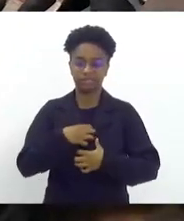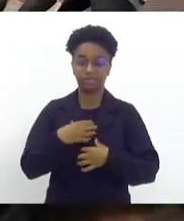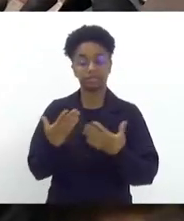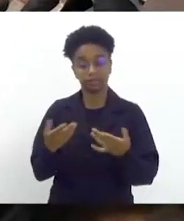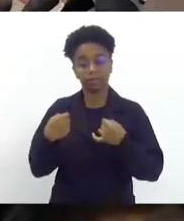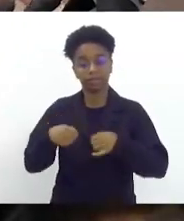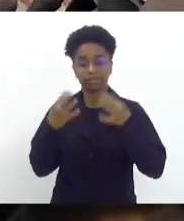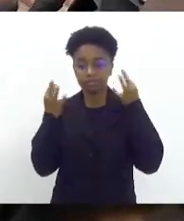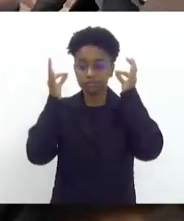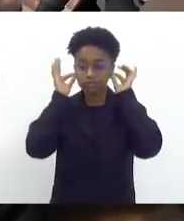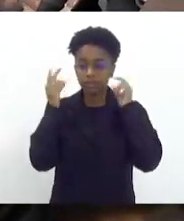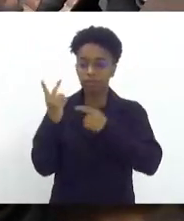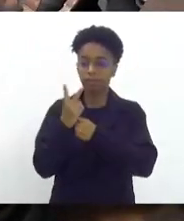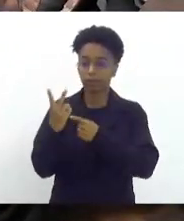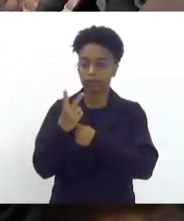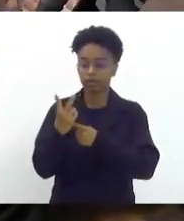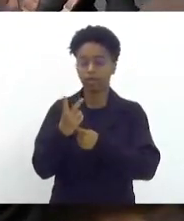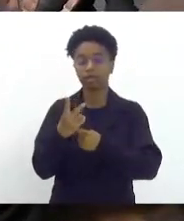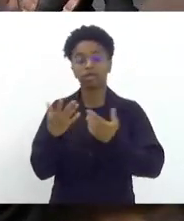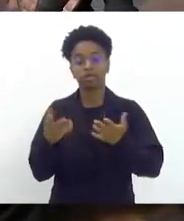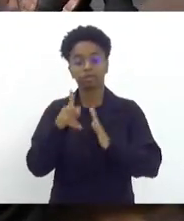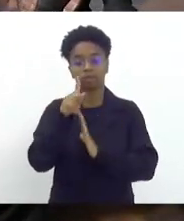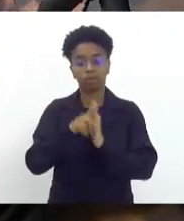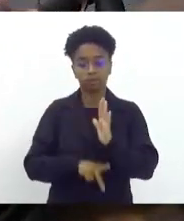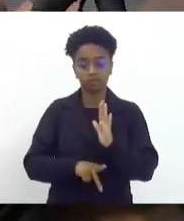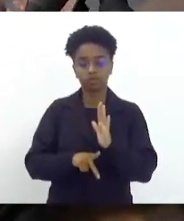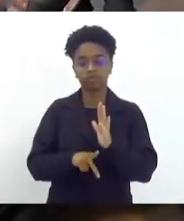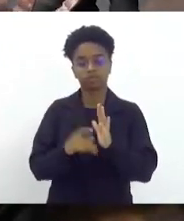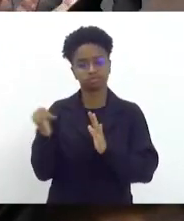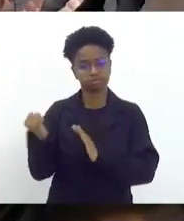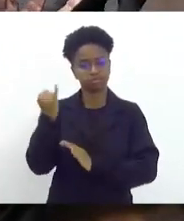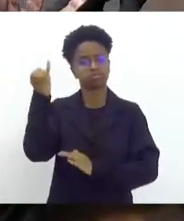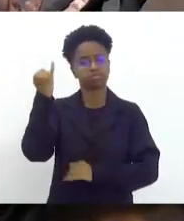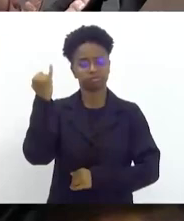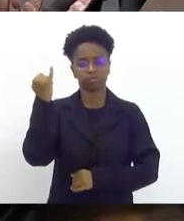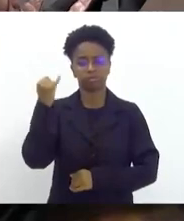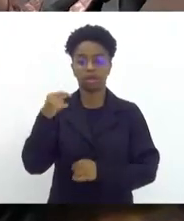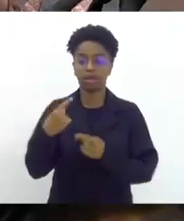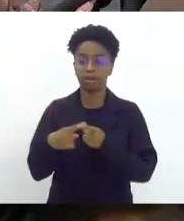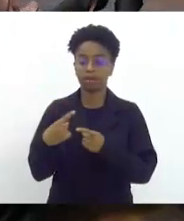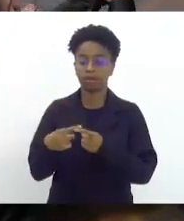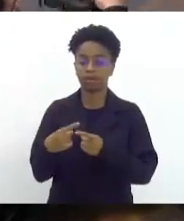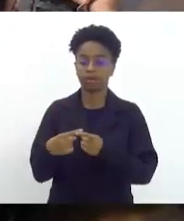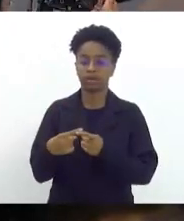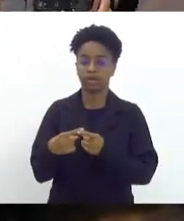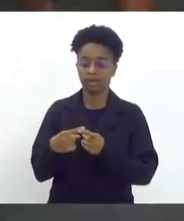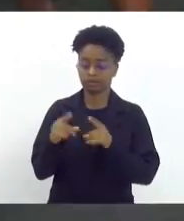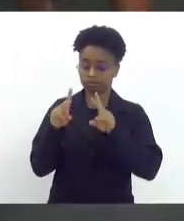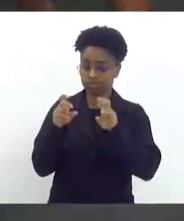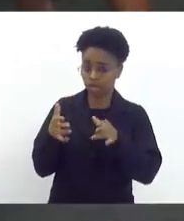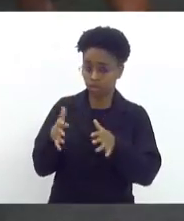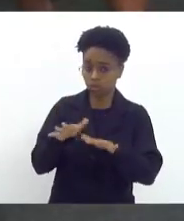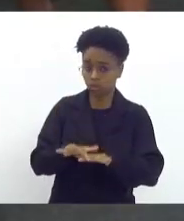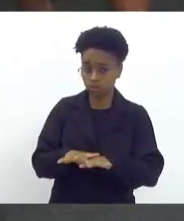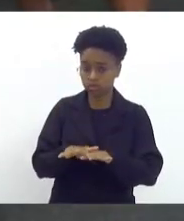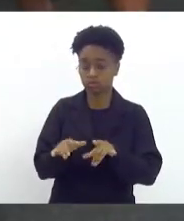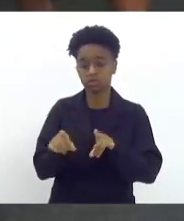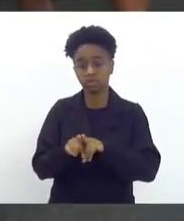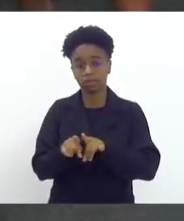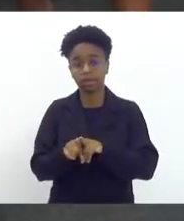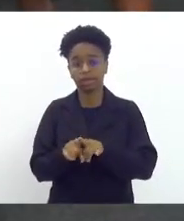desses protetores auriculares e esse projeto vem é de suma importância quando o com a inclusão né